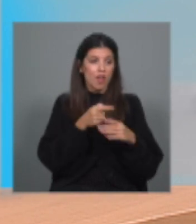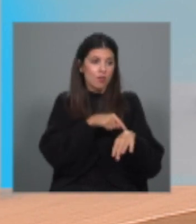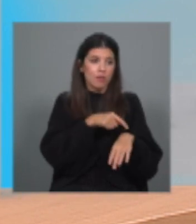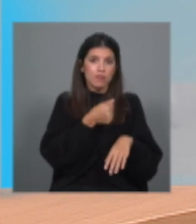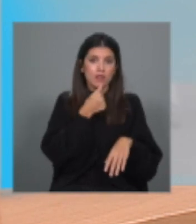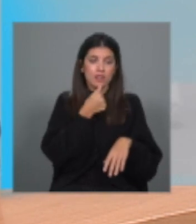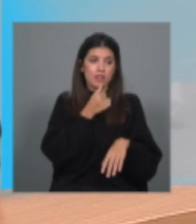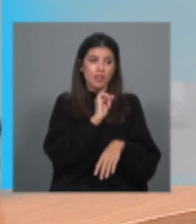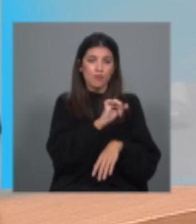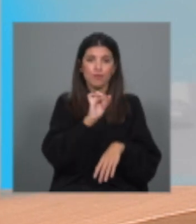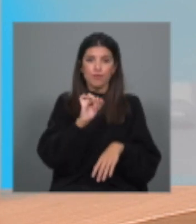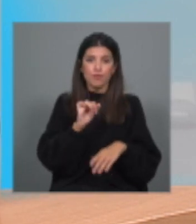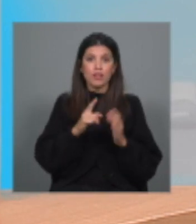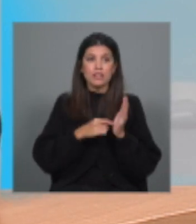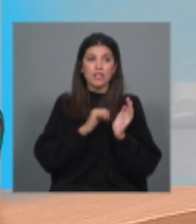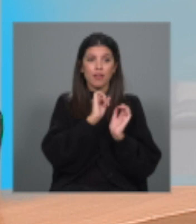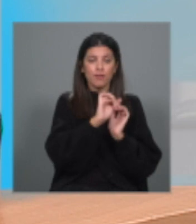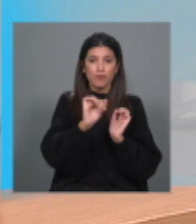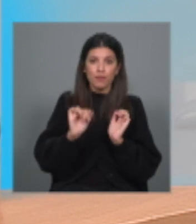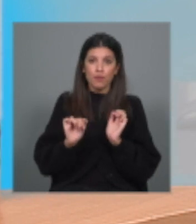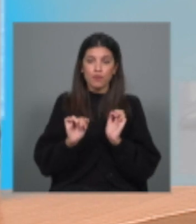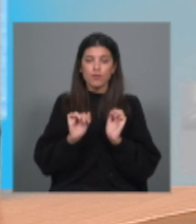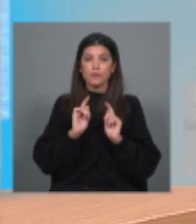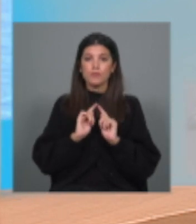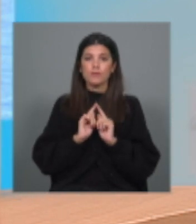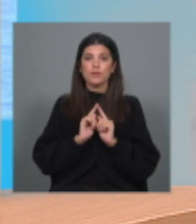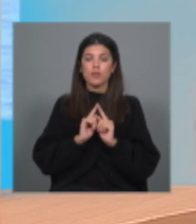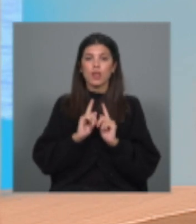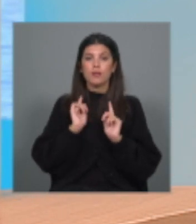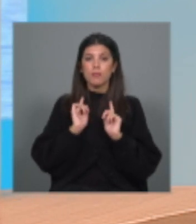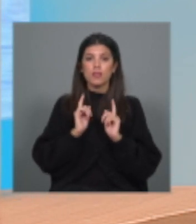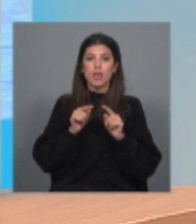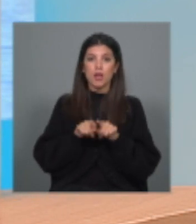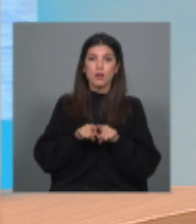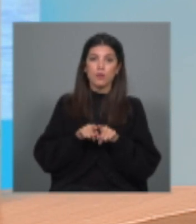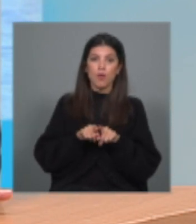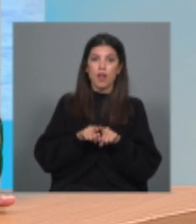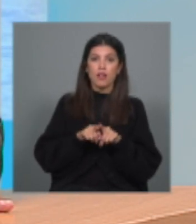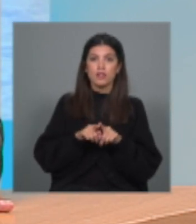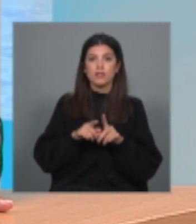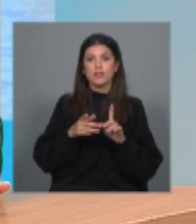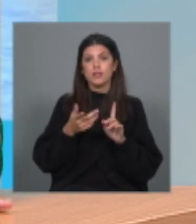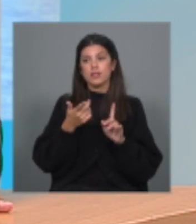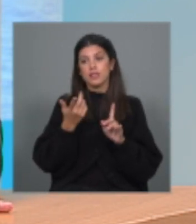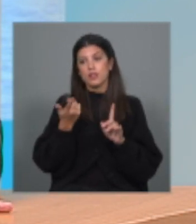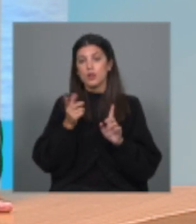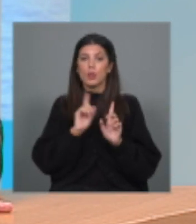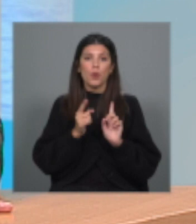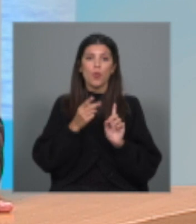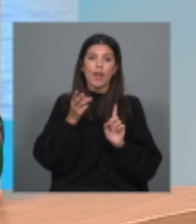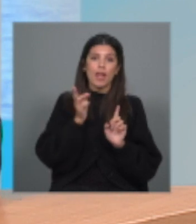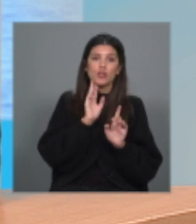comum e uma consciência comum das diferentes vocações na Igreja. Que uma coisa não sirva de desculpa para não fazermos o nosso papel e cuidarmos das